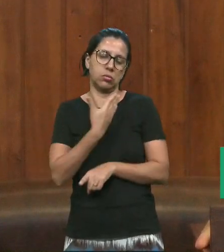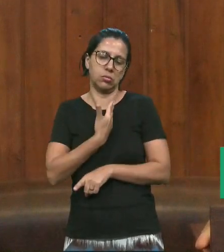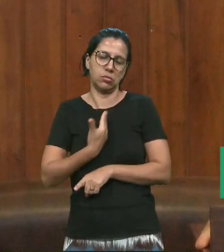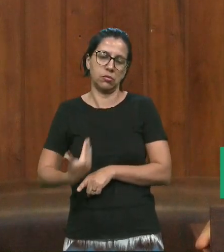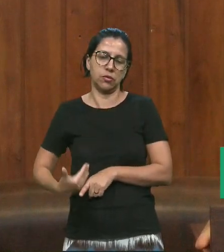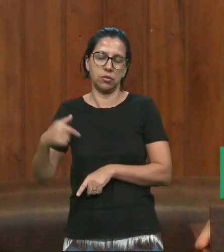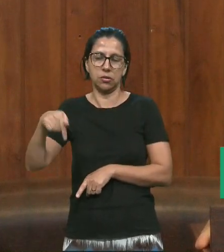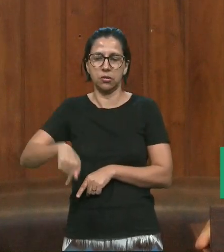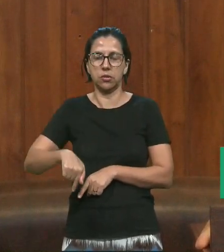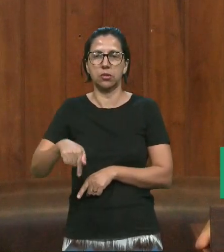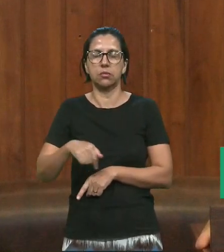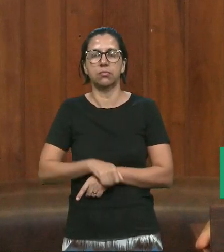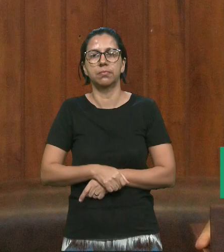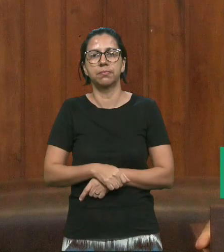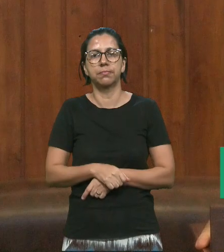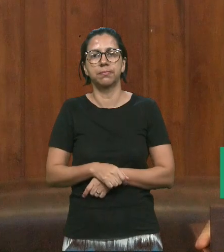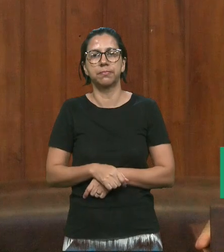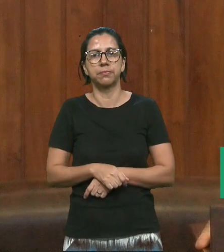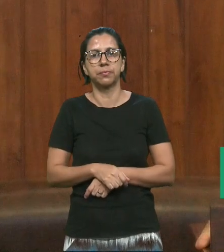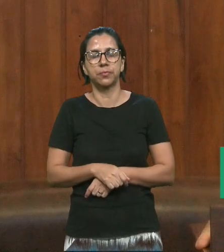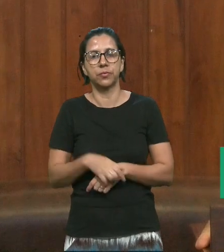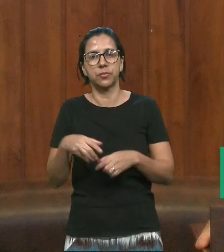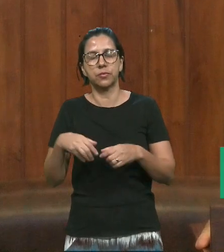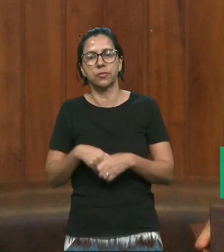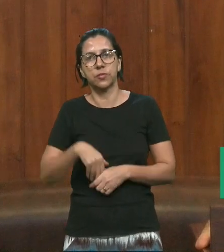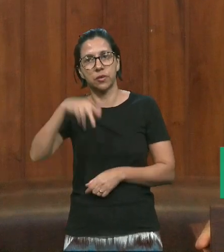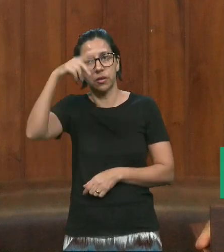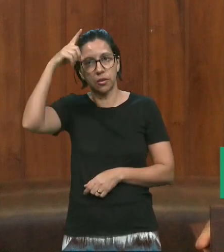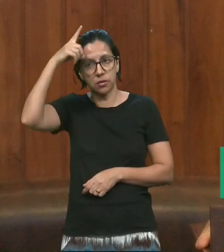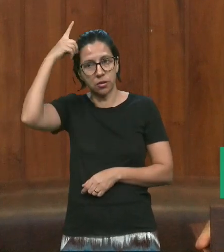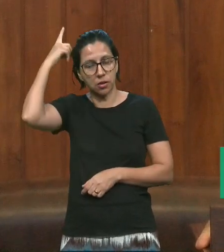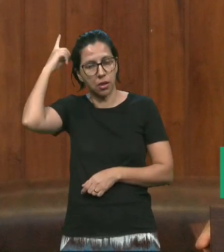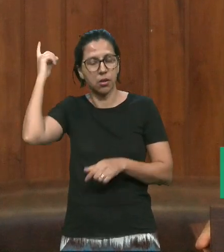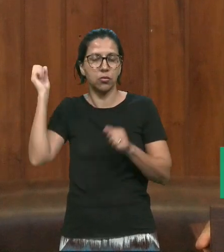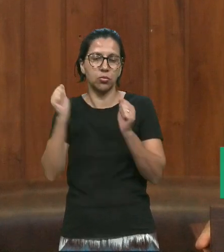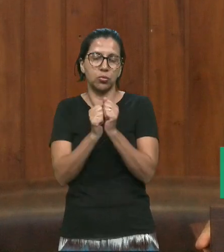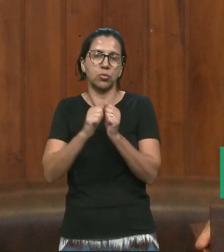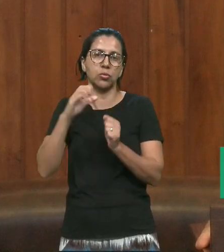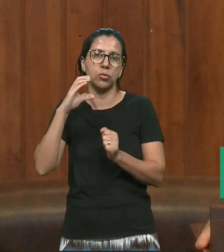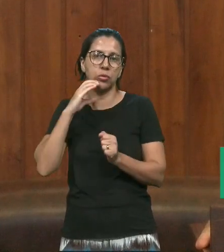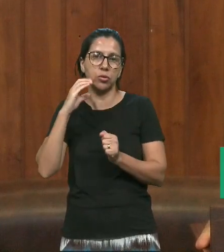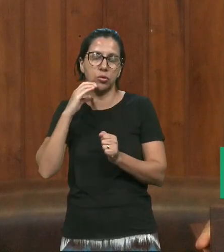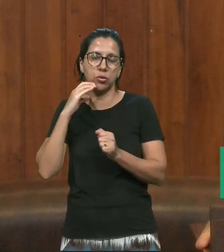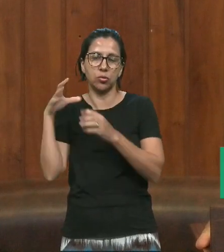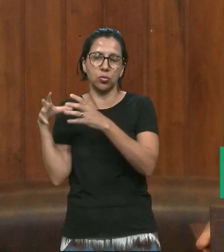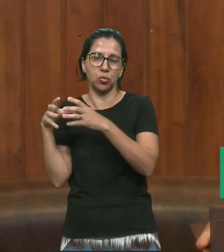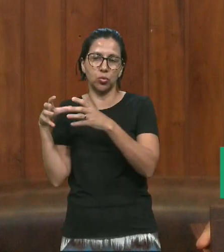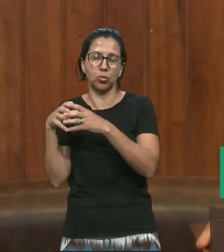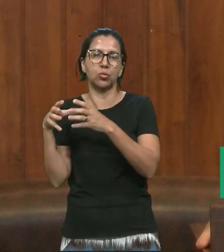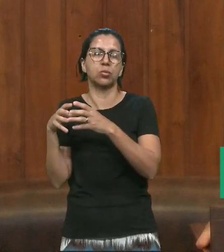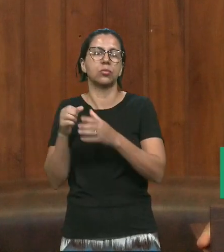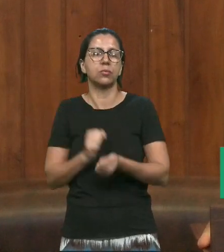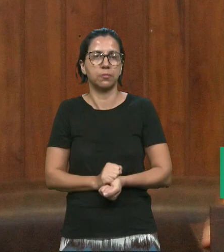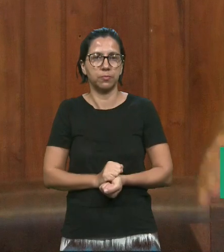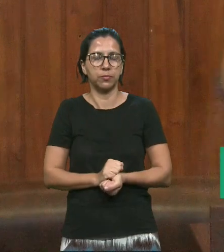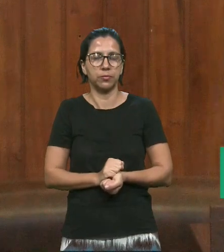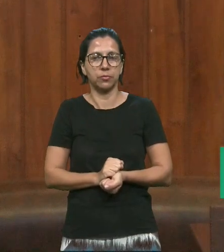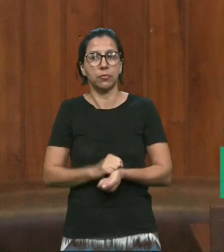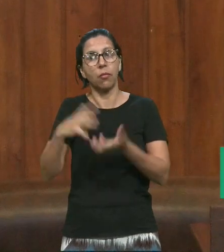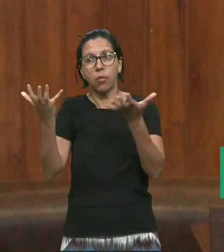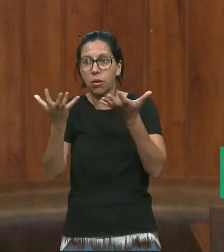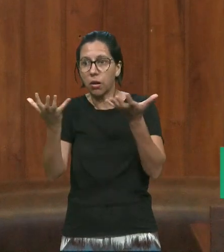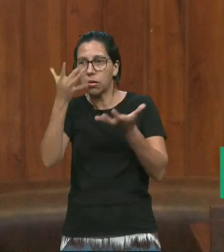está aí hoje, né, que é a gestão Daniel e Cícero e sua cúpula. E eu gostaria de toda a